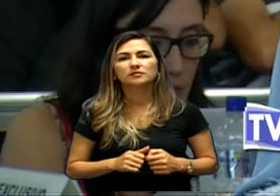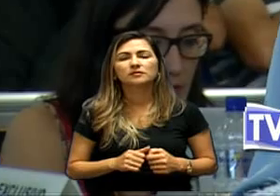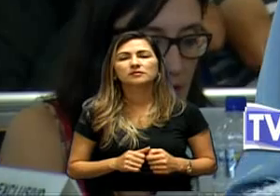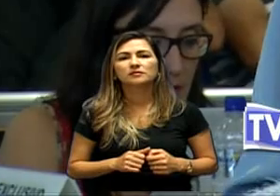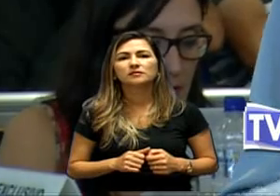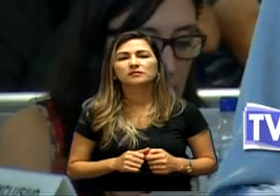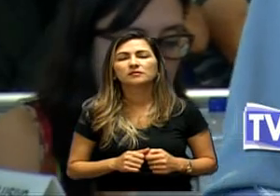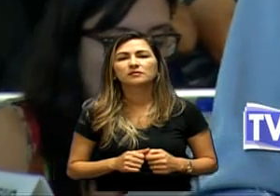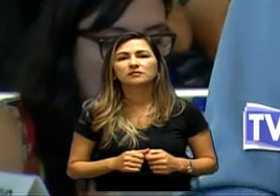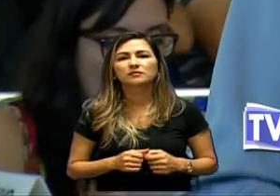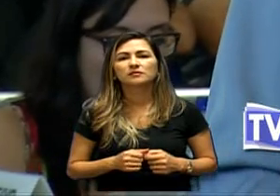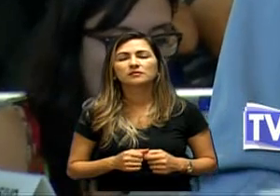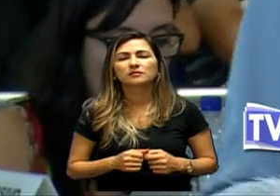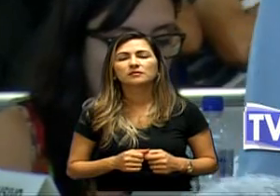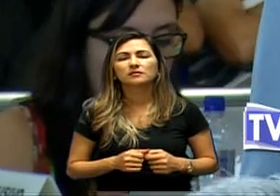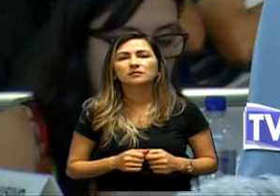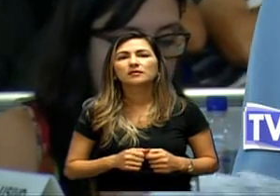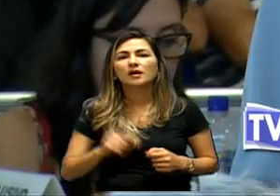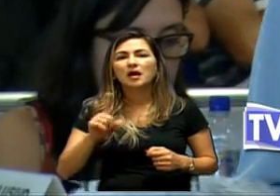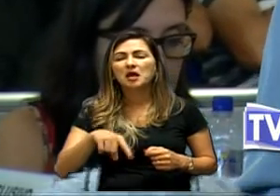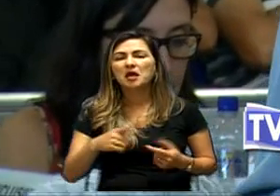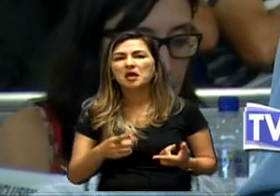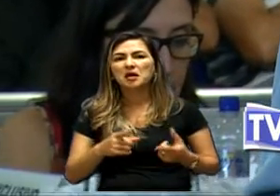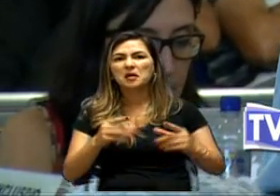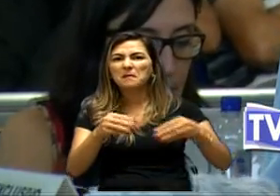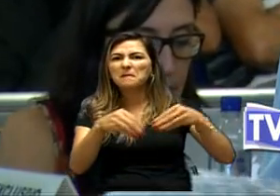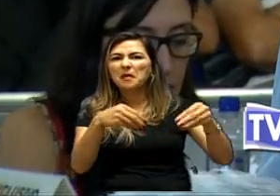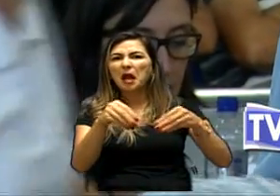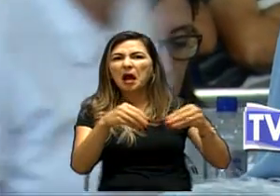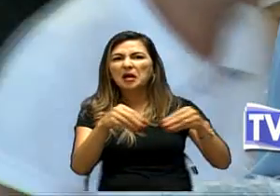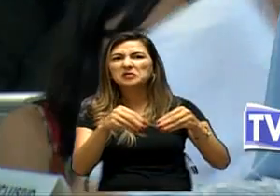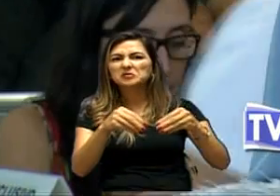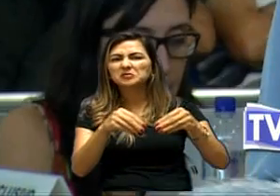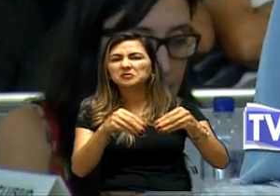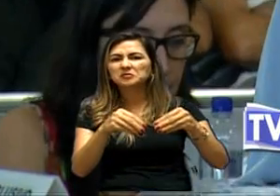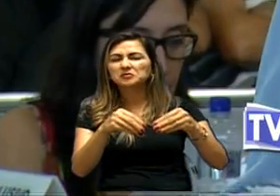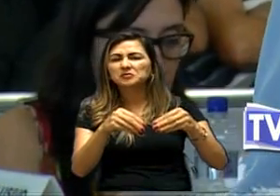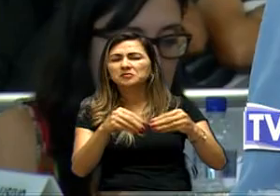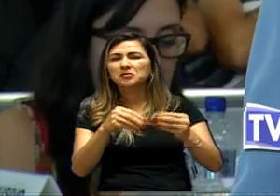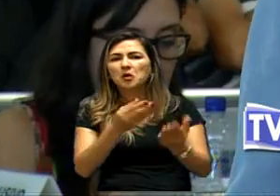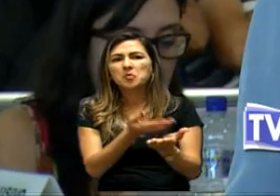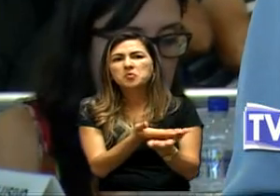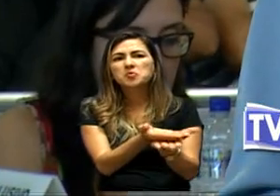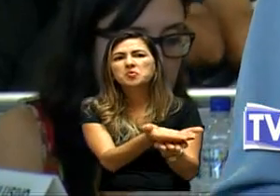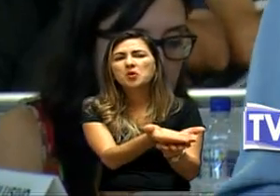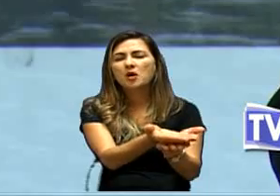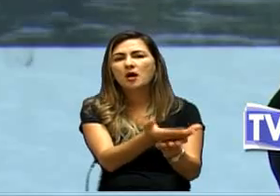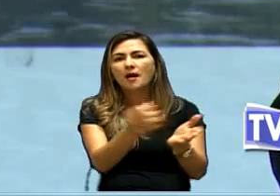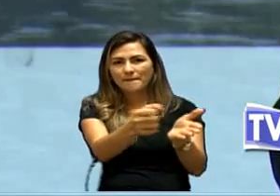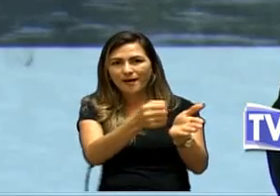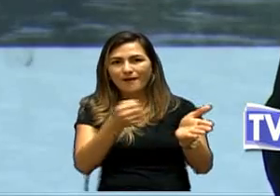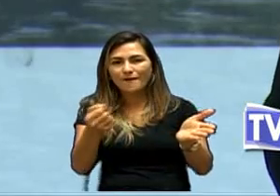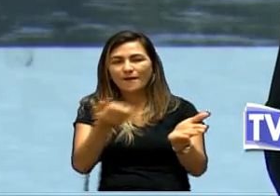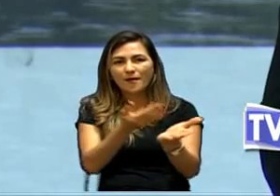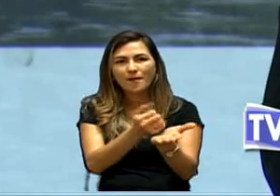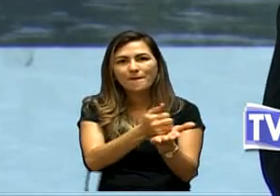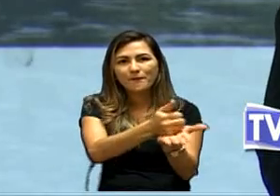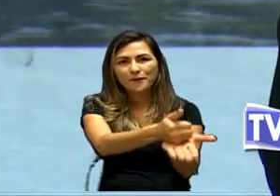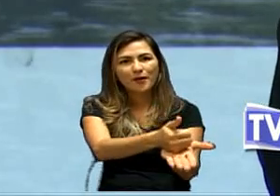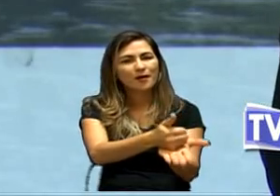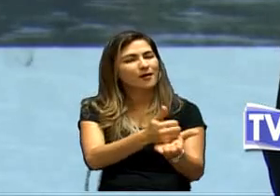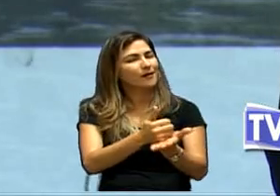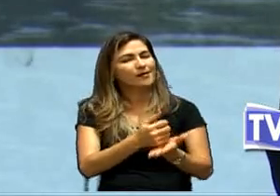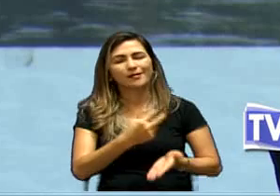Com qualquer recipiente de plástico, eu não sei qual é o que tem. Vereador, posso? Eu sempre uso cerâmica. Podemos dialogar? Isso. Se